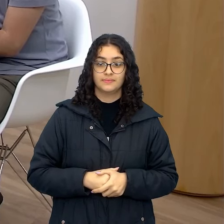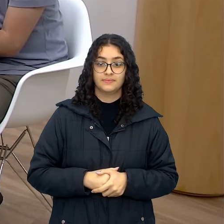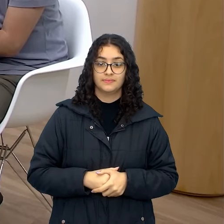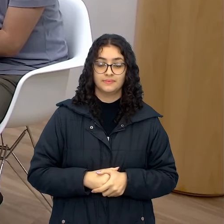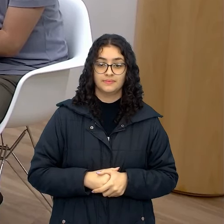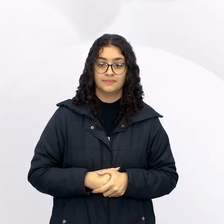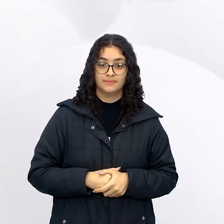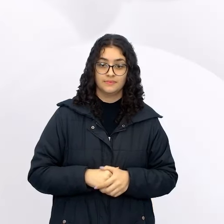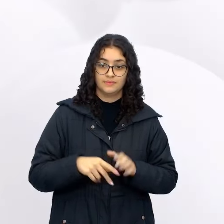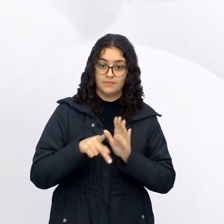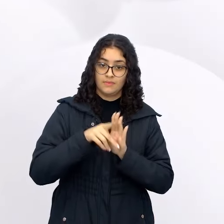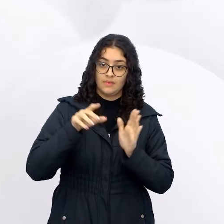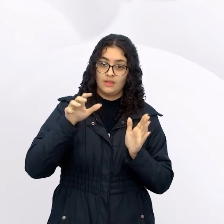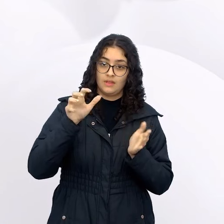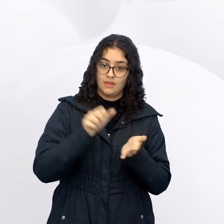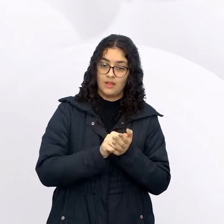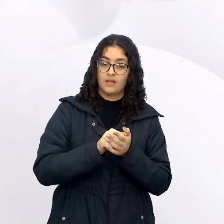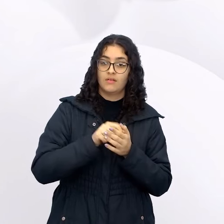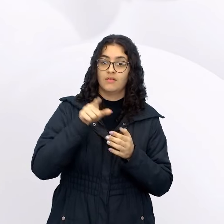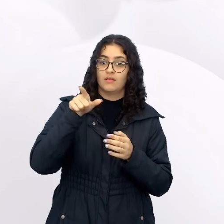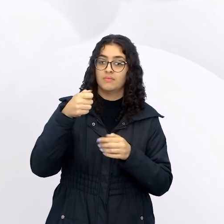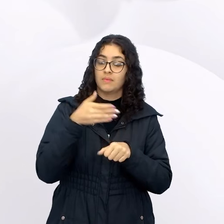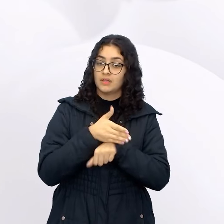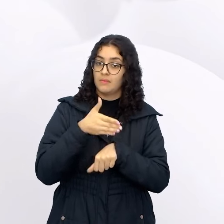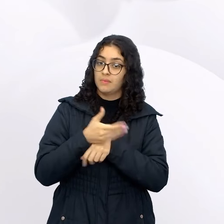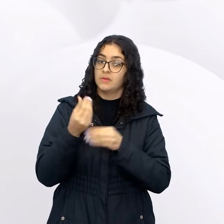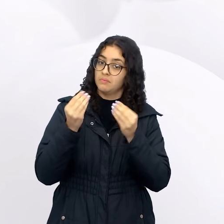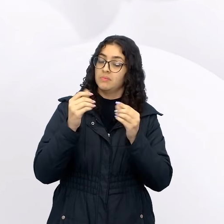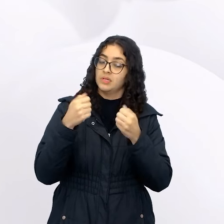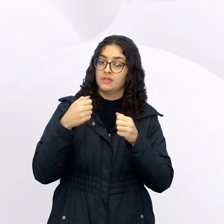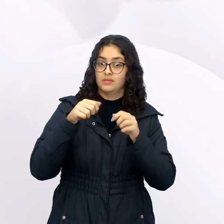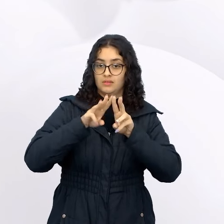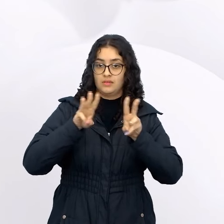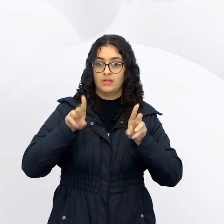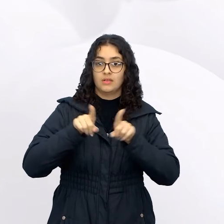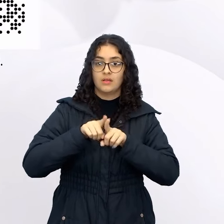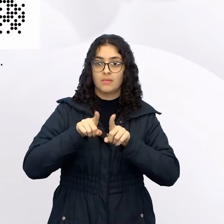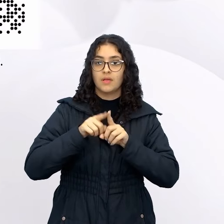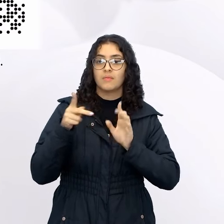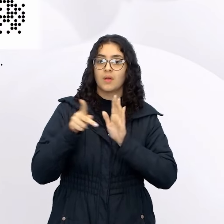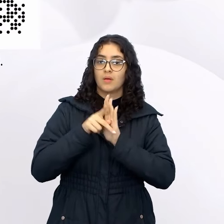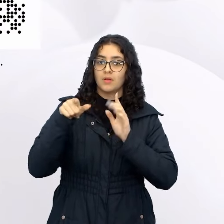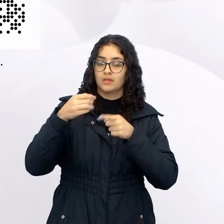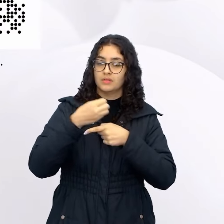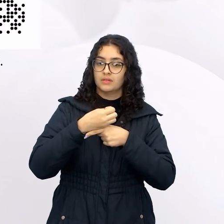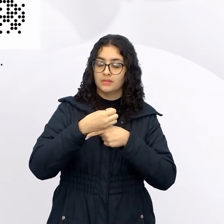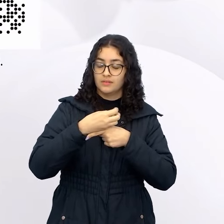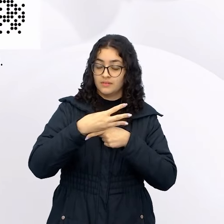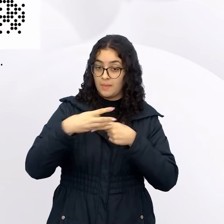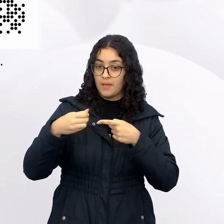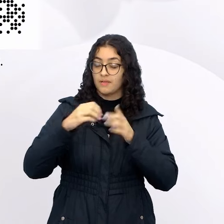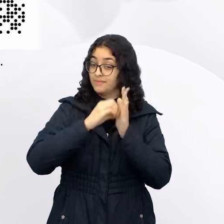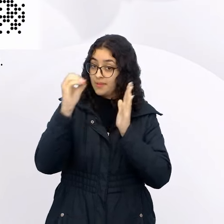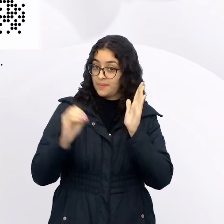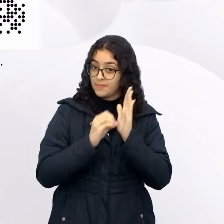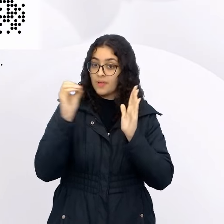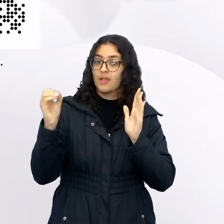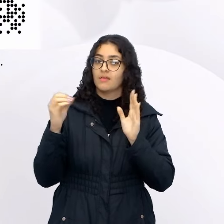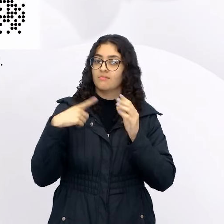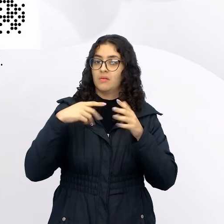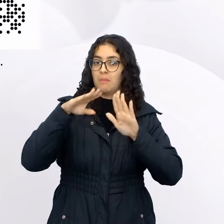o registro da presença da TPC na sede, a programação do CMSP e lembrando dos cursos